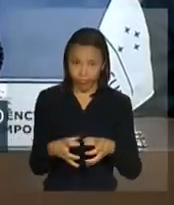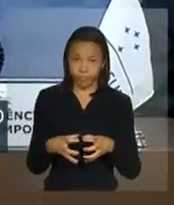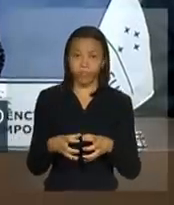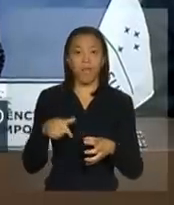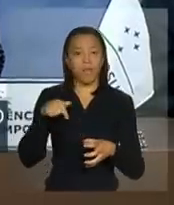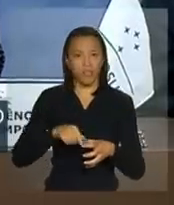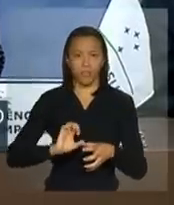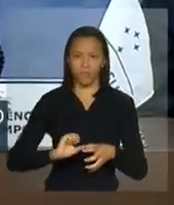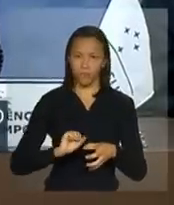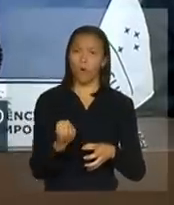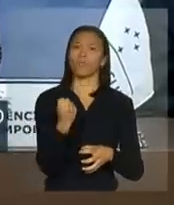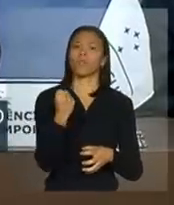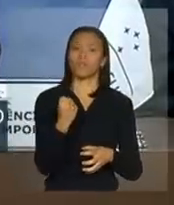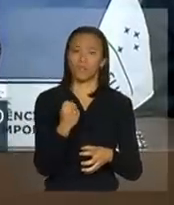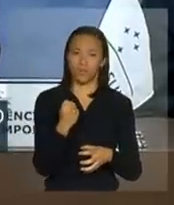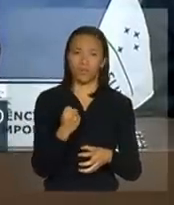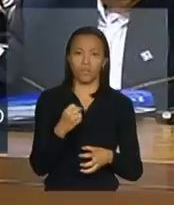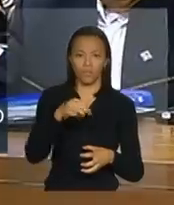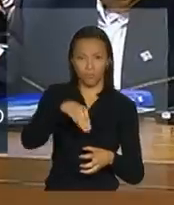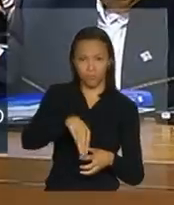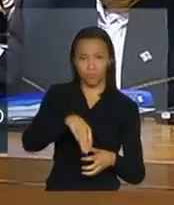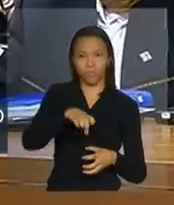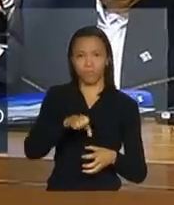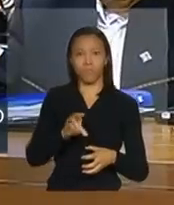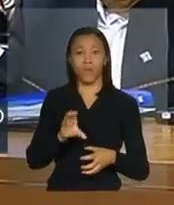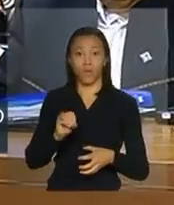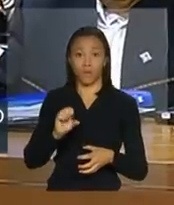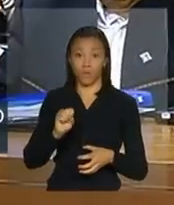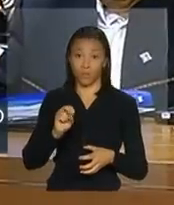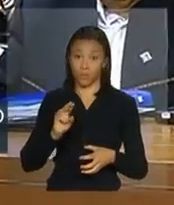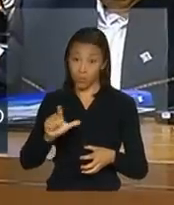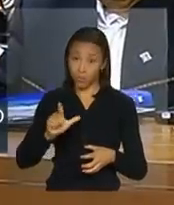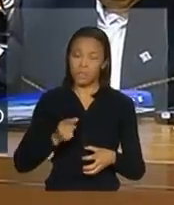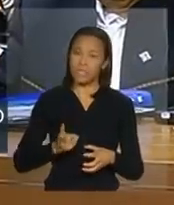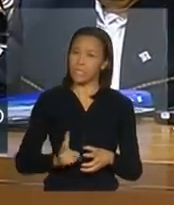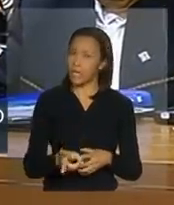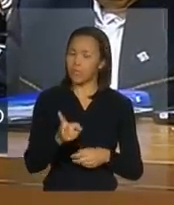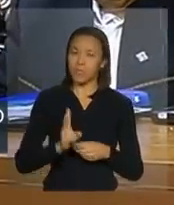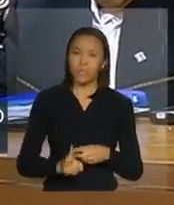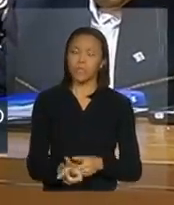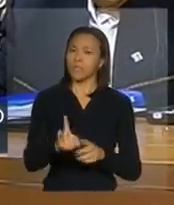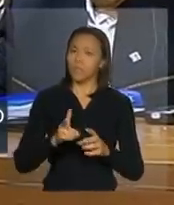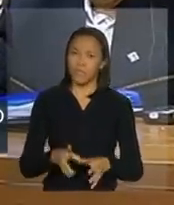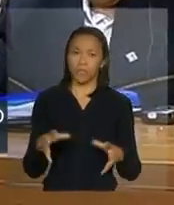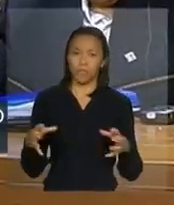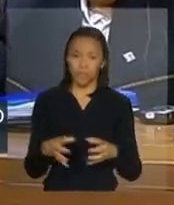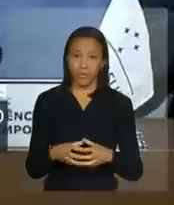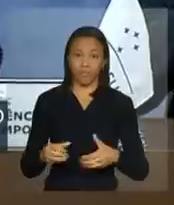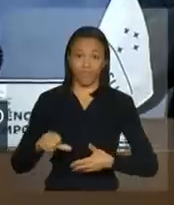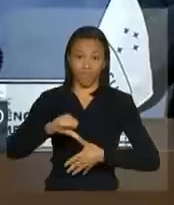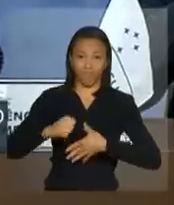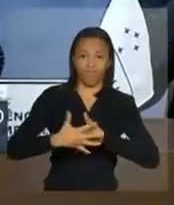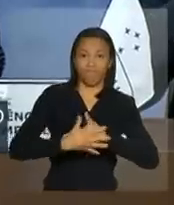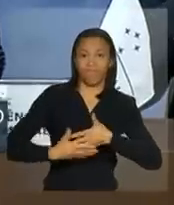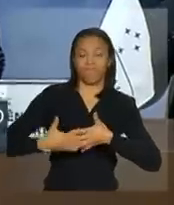se consolidando em um ideal de integração cada vez mais sul-americano.